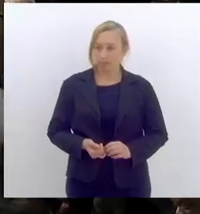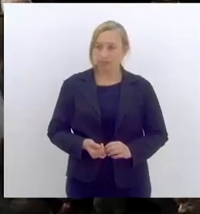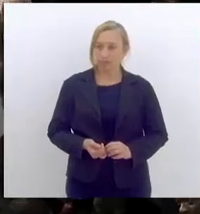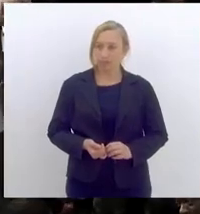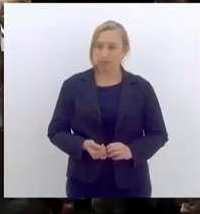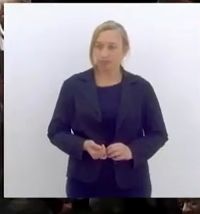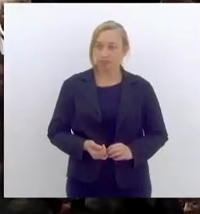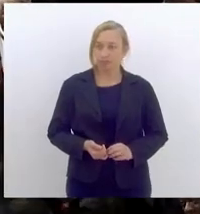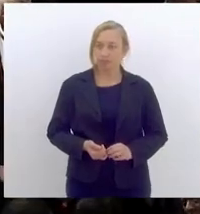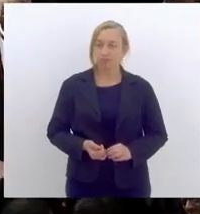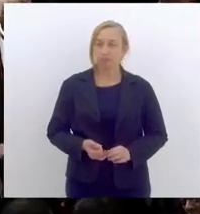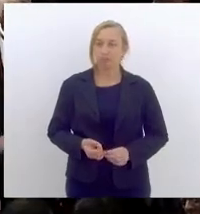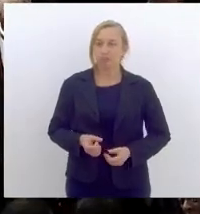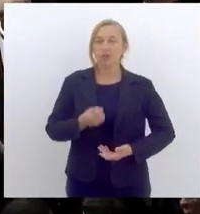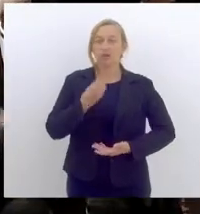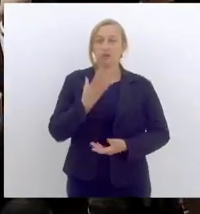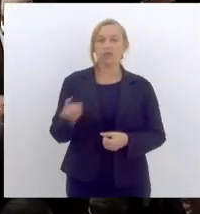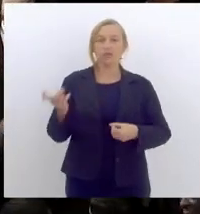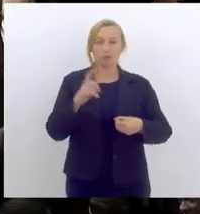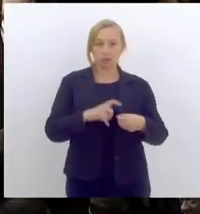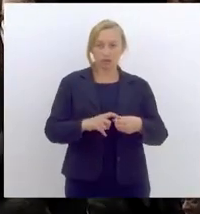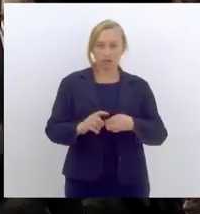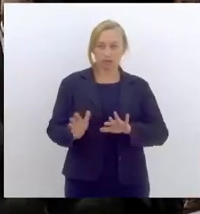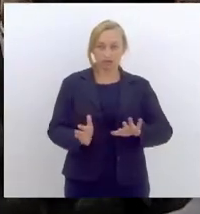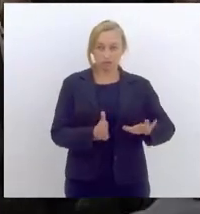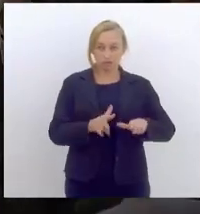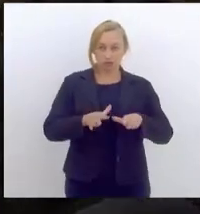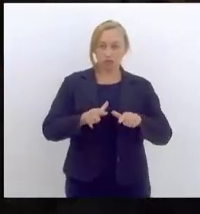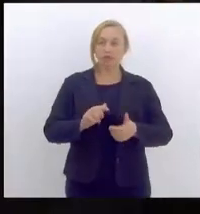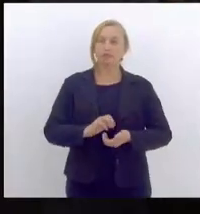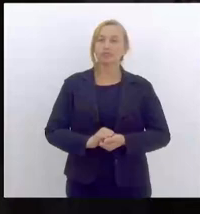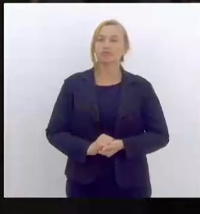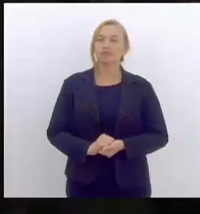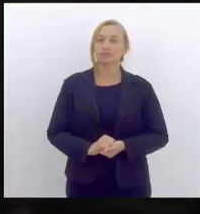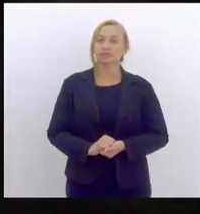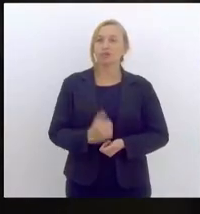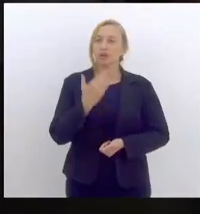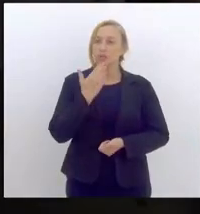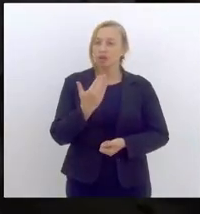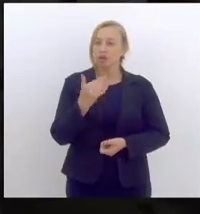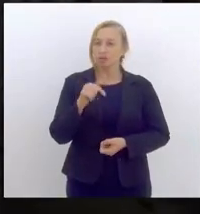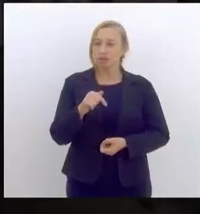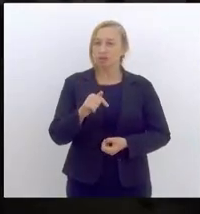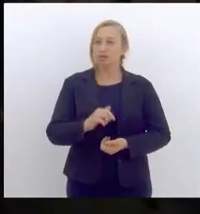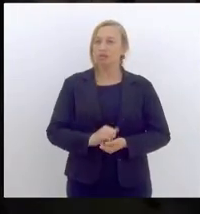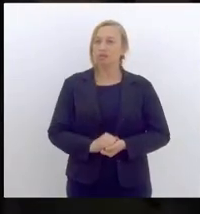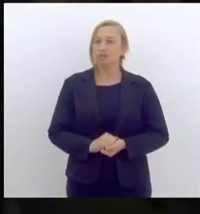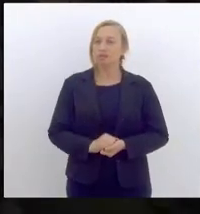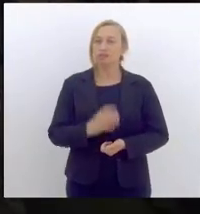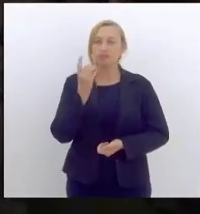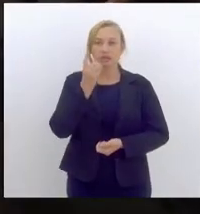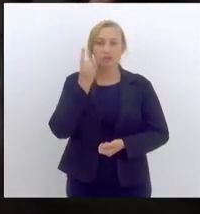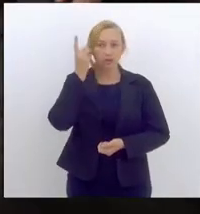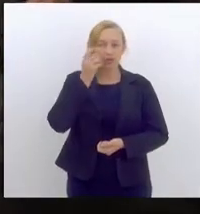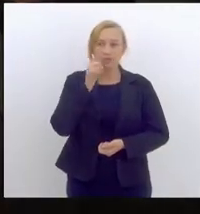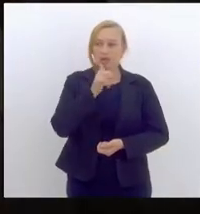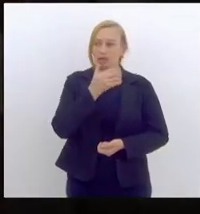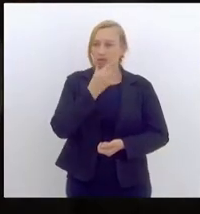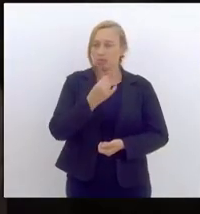Isso. Bem, retomando aqui os trabalhos, pedindo aqui para as deputadas e